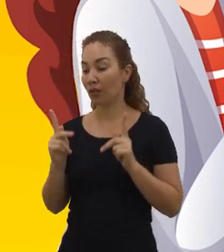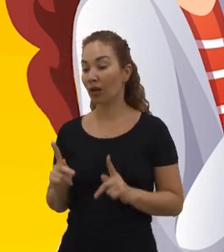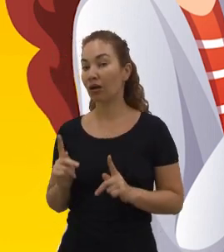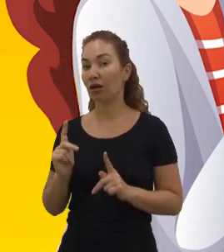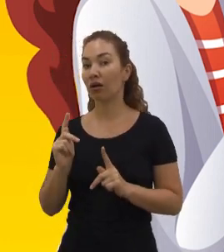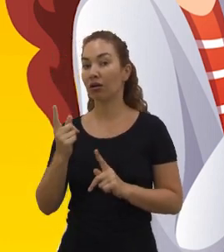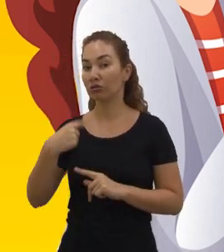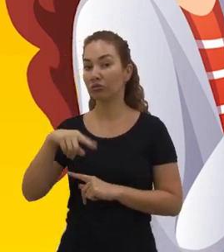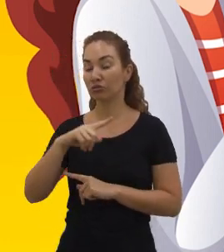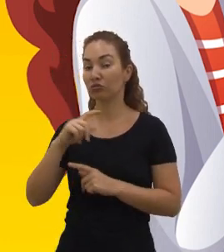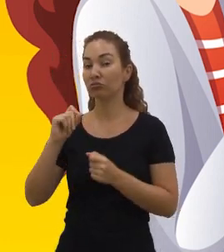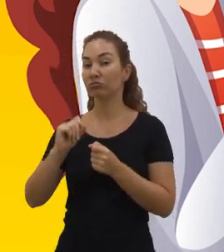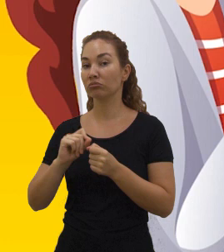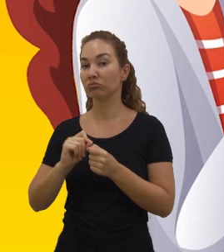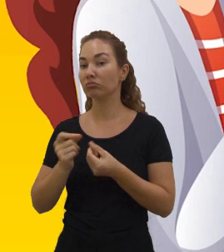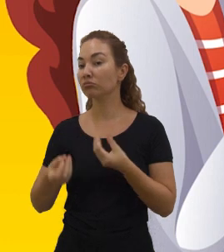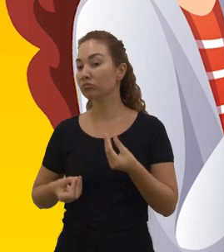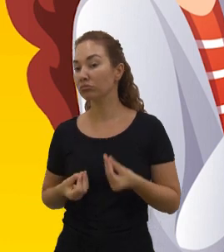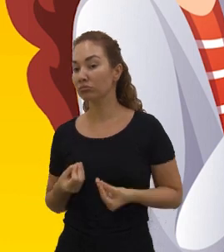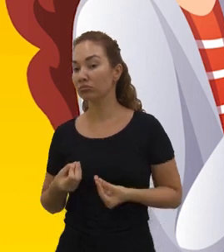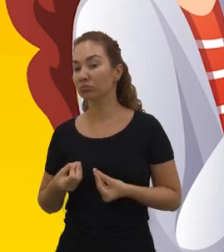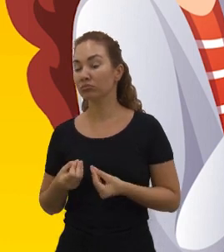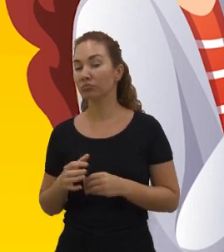existem gente mil vai levar ela a movimentos sério? pretos.